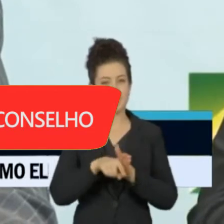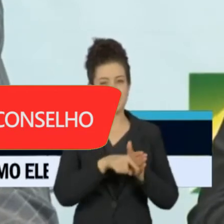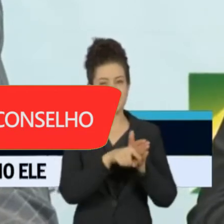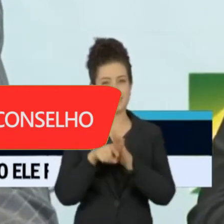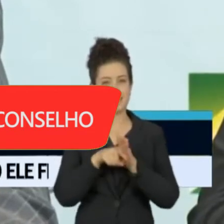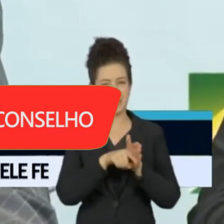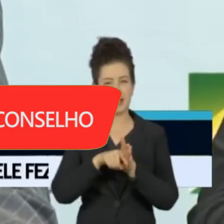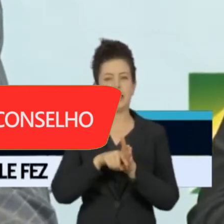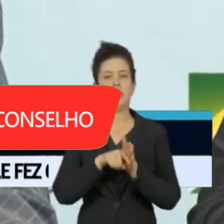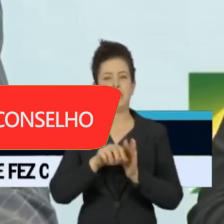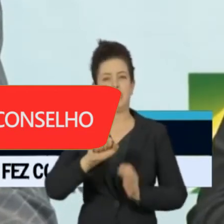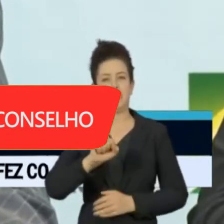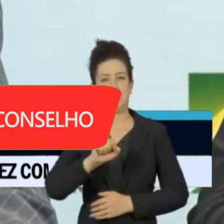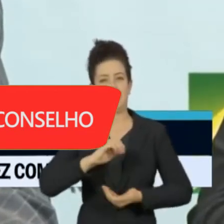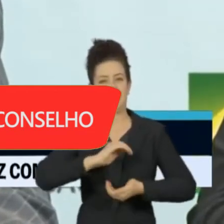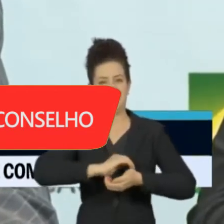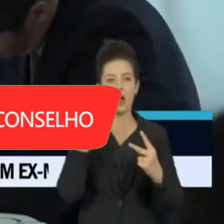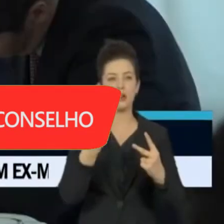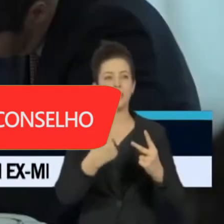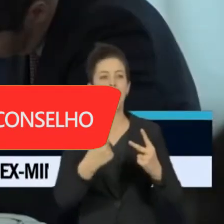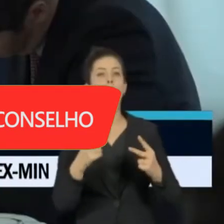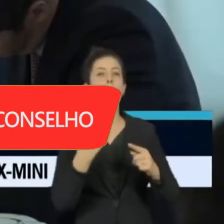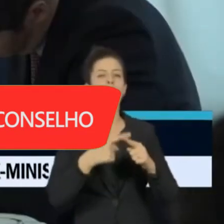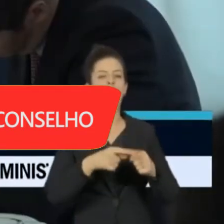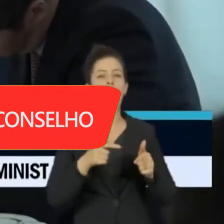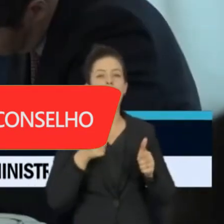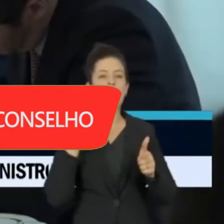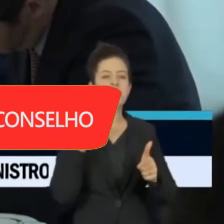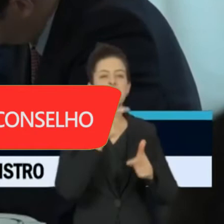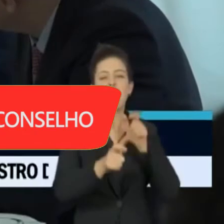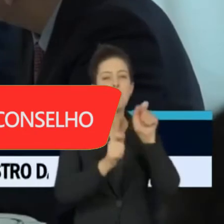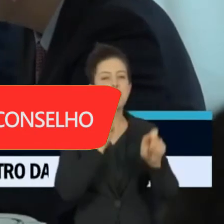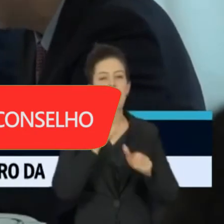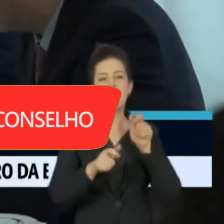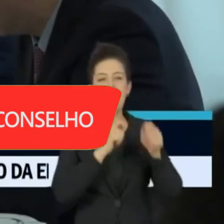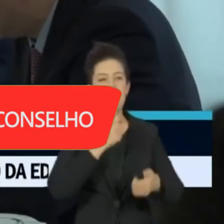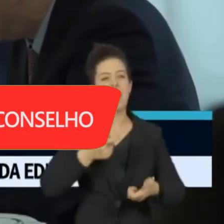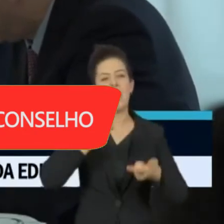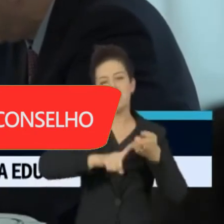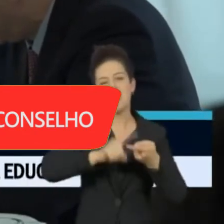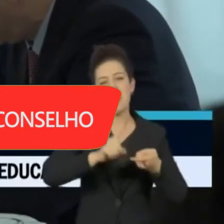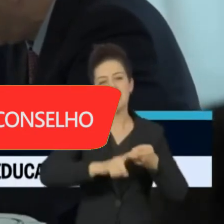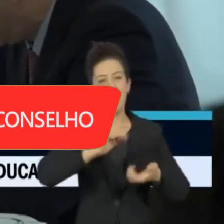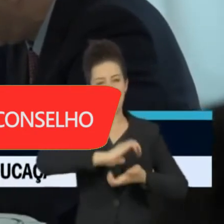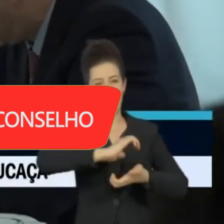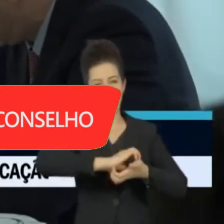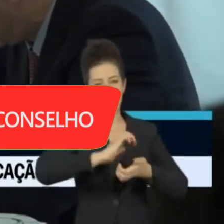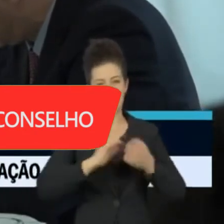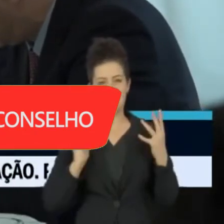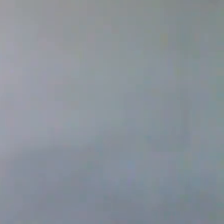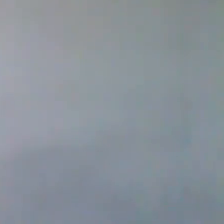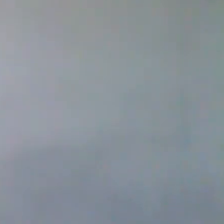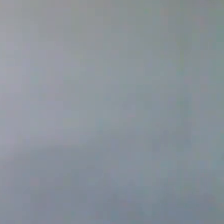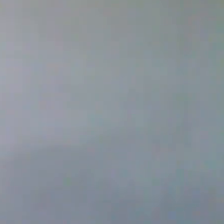O ex-ministro é alvo de inquérito que apura suposto racismo contra chineses e ameaças ao Supremo Tribunal